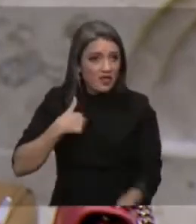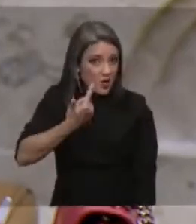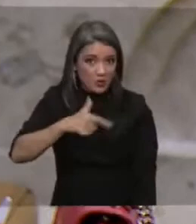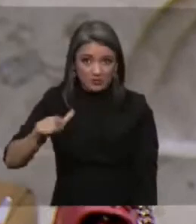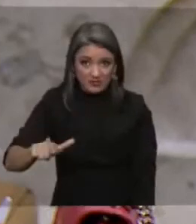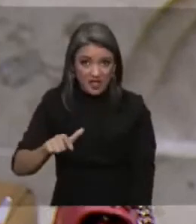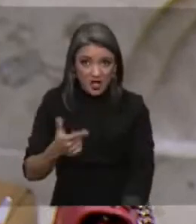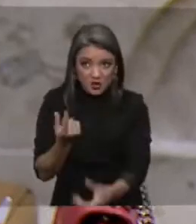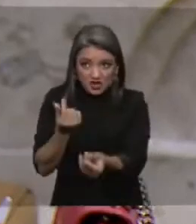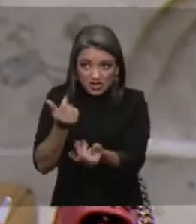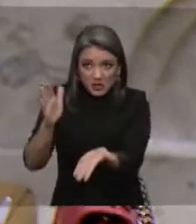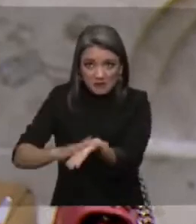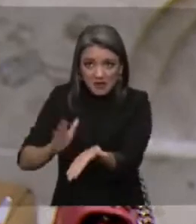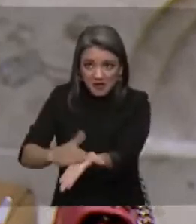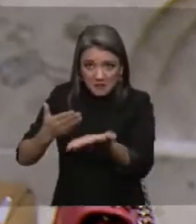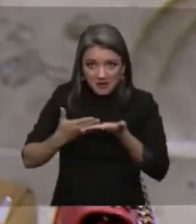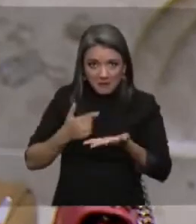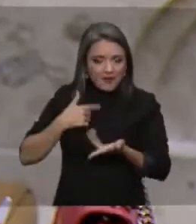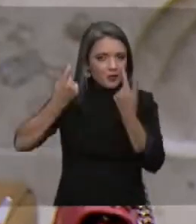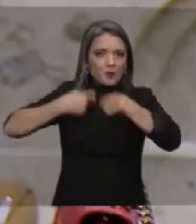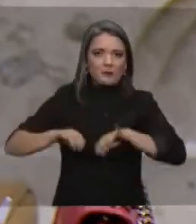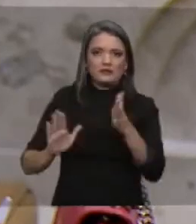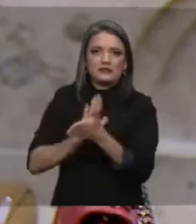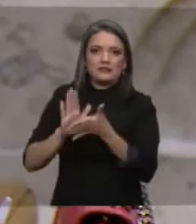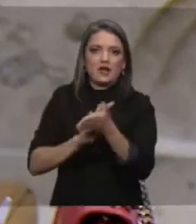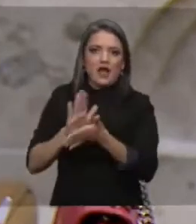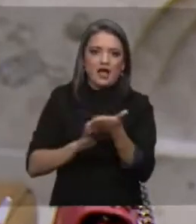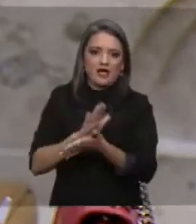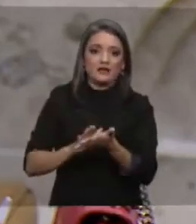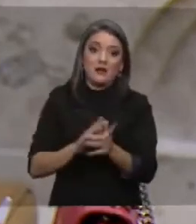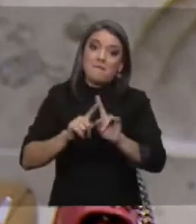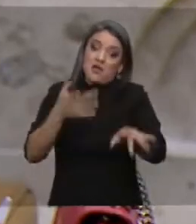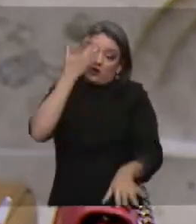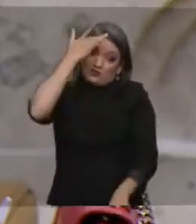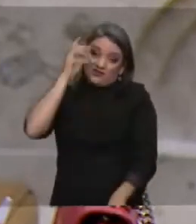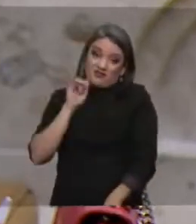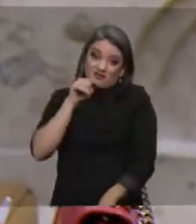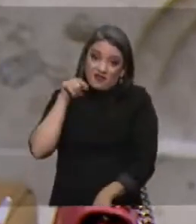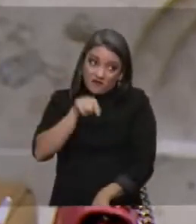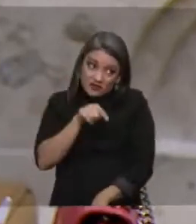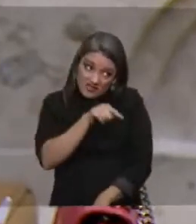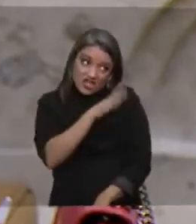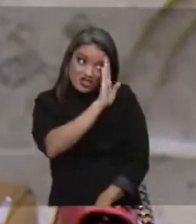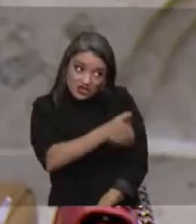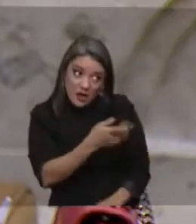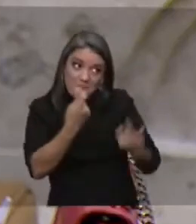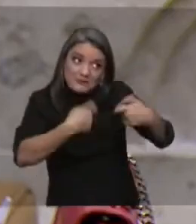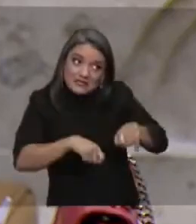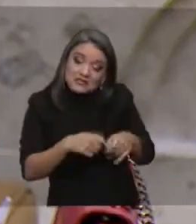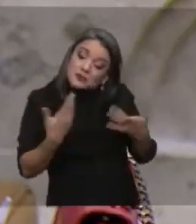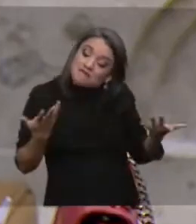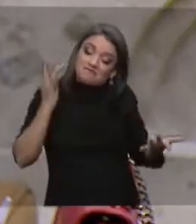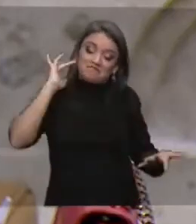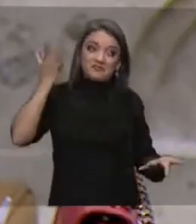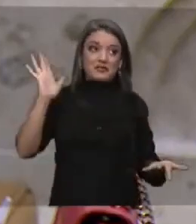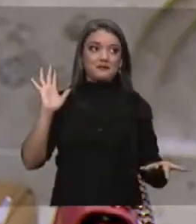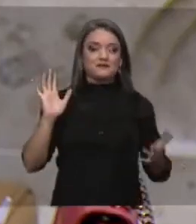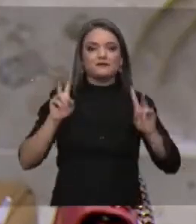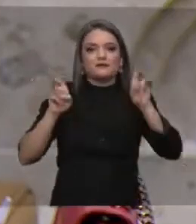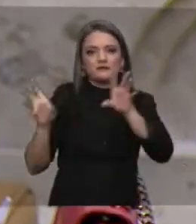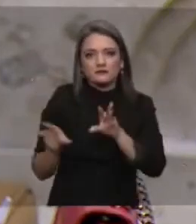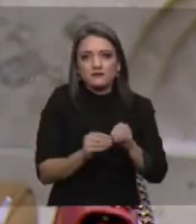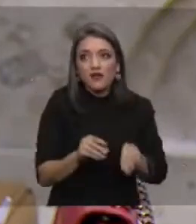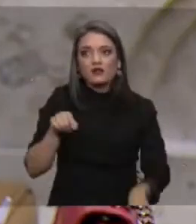precisei de dinheiro deles para nada, ministro Alexandre de Moraes. Agora, eu não sei se um dia o senhor já precisou ou não. Fecha aspas.